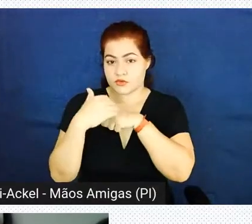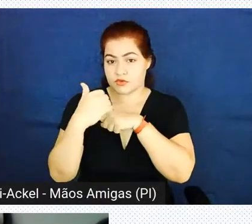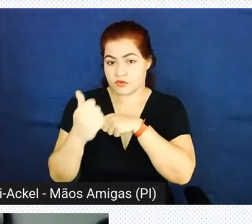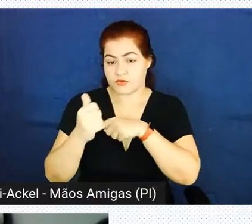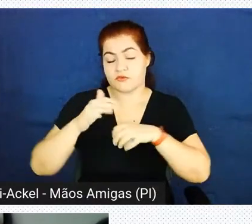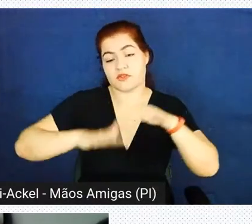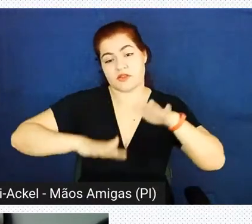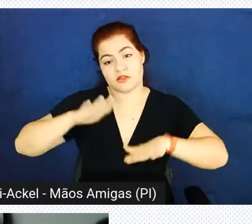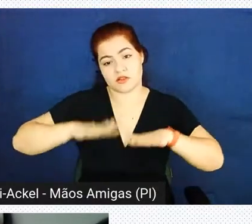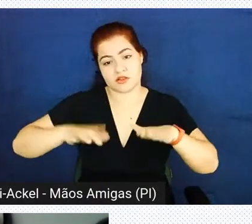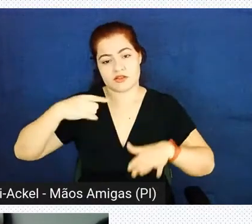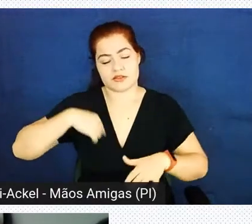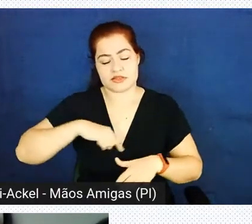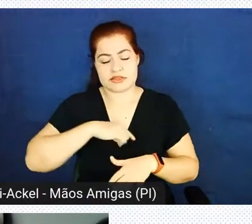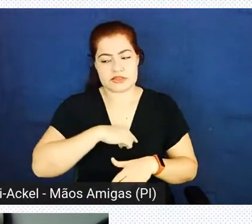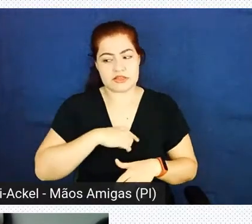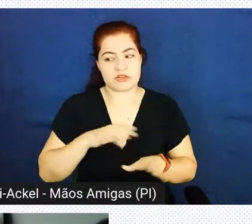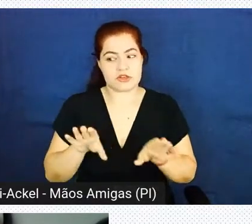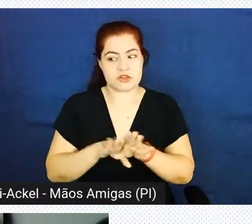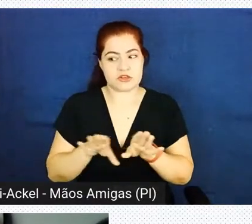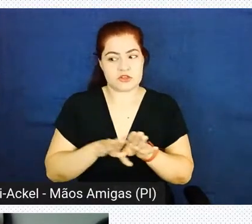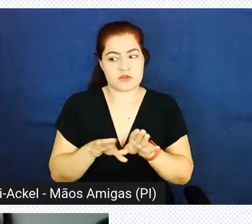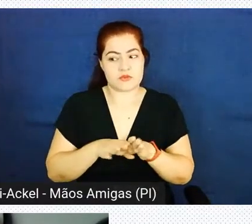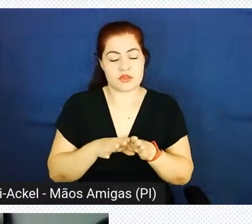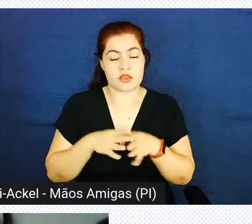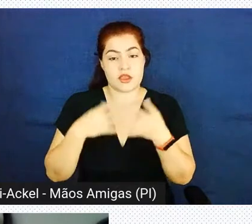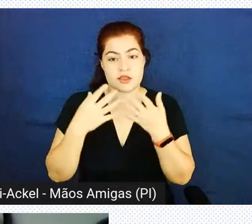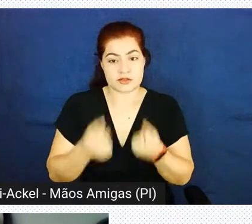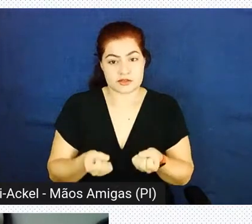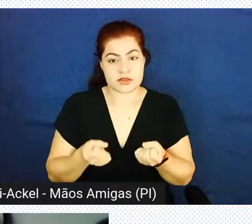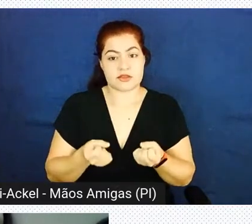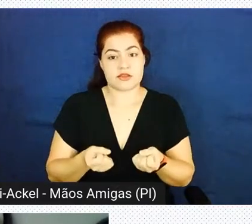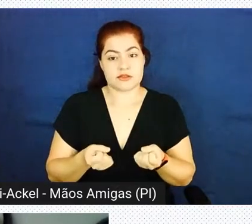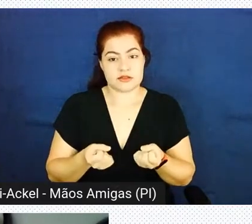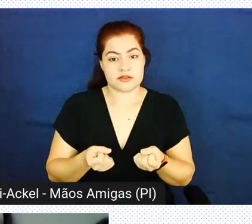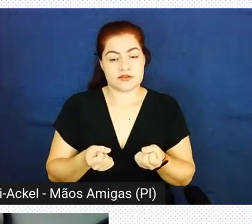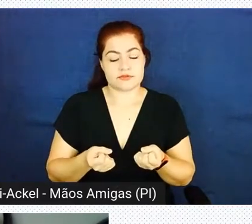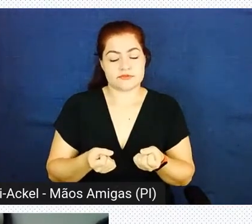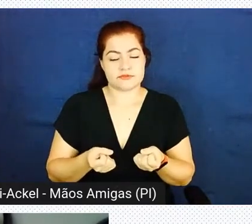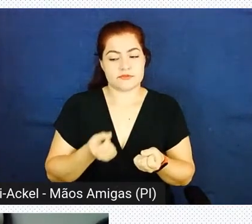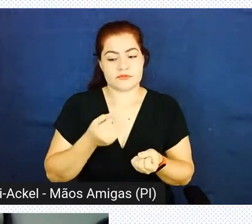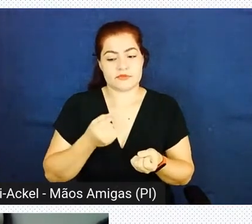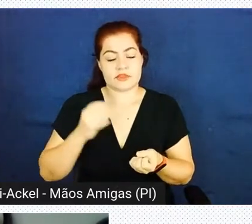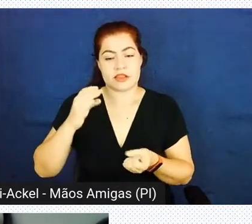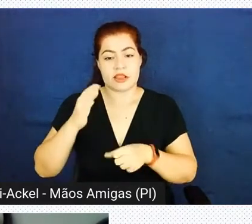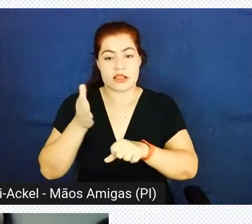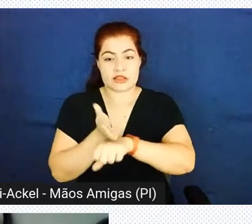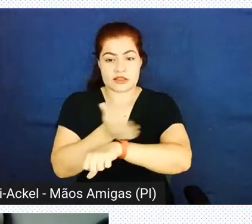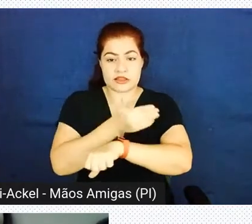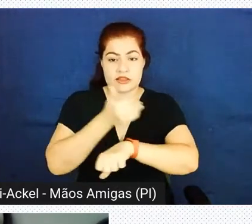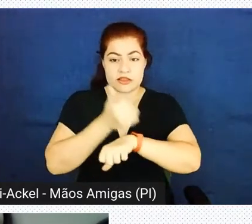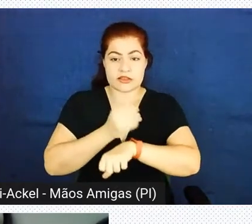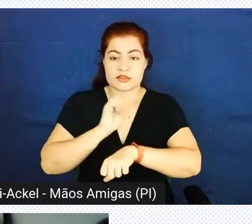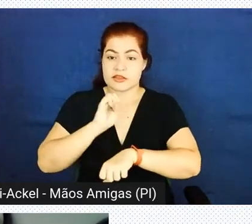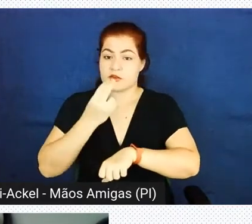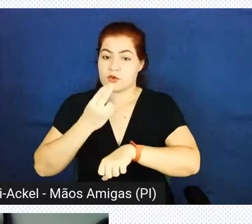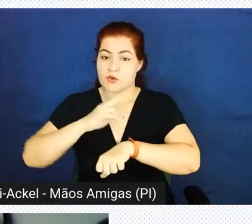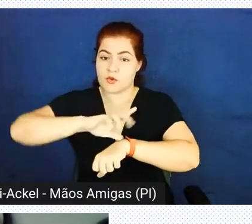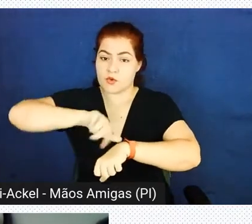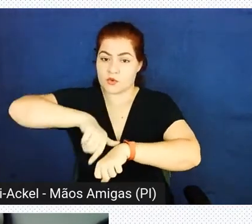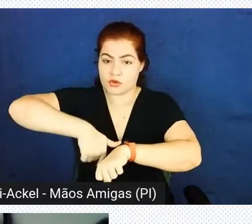muitas vezes embarcamos nessas ilusões. Cedo ou tarde, essa realidade